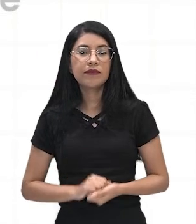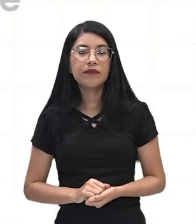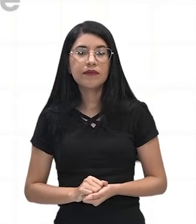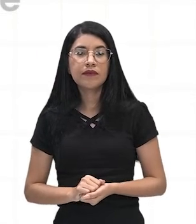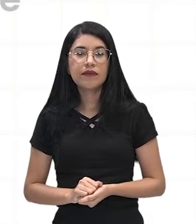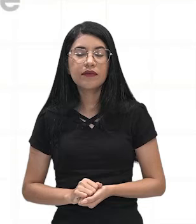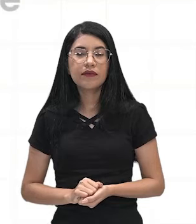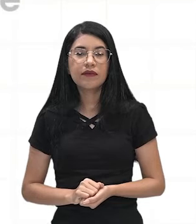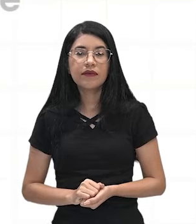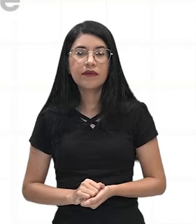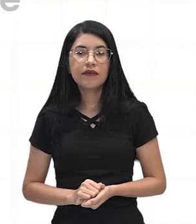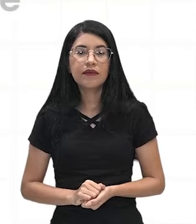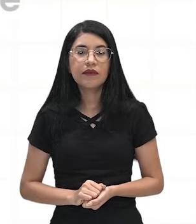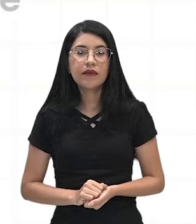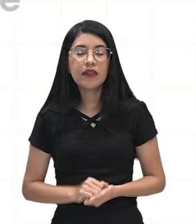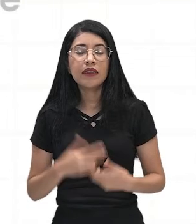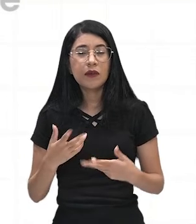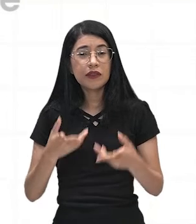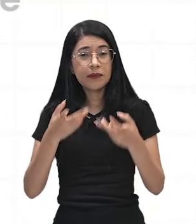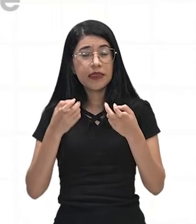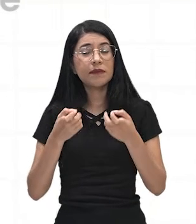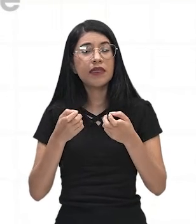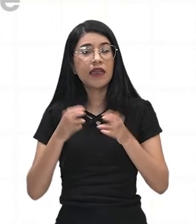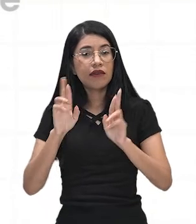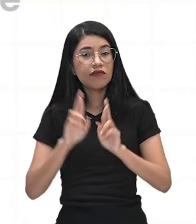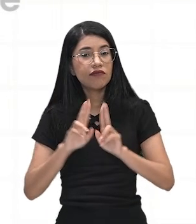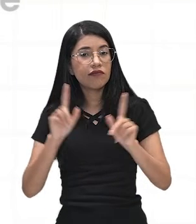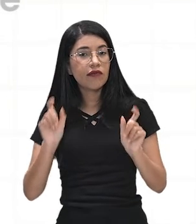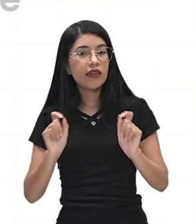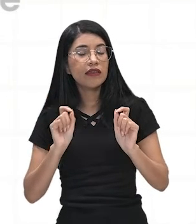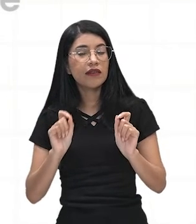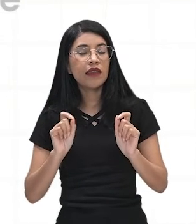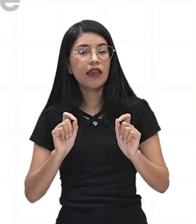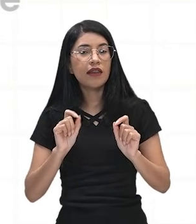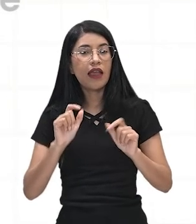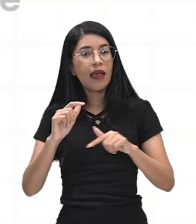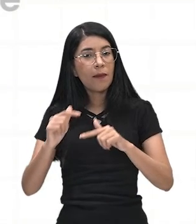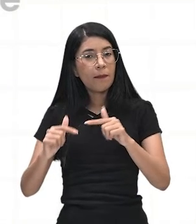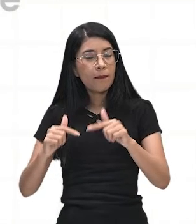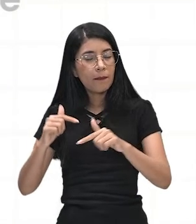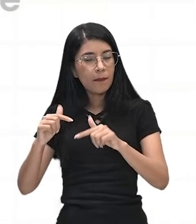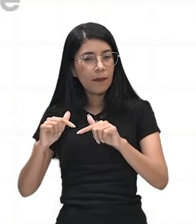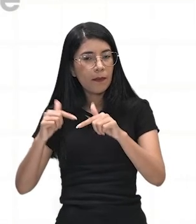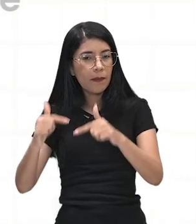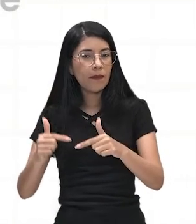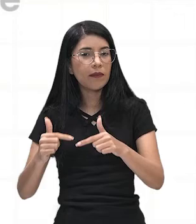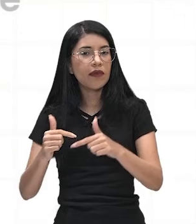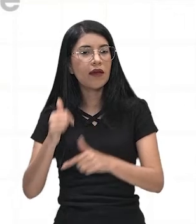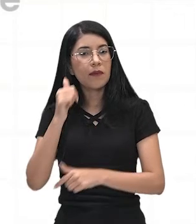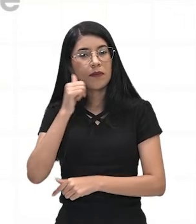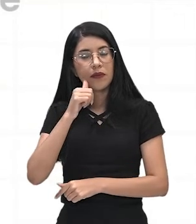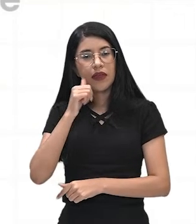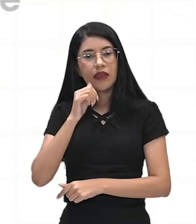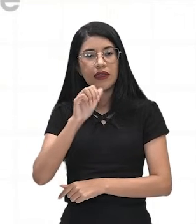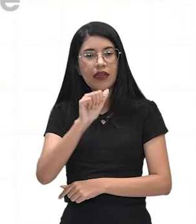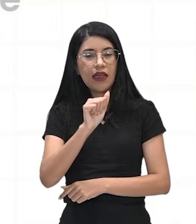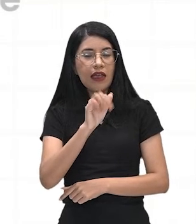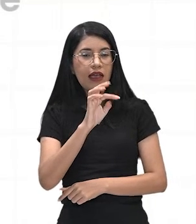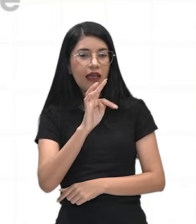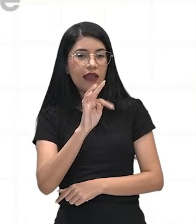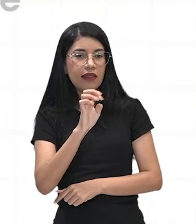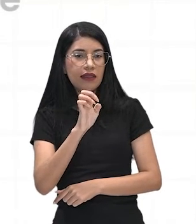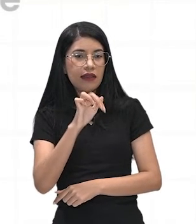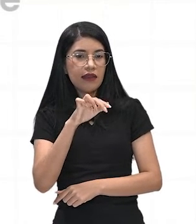que existe essa diferença entre o papel da mulher em Atenas e Esparta na